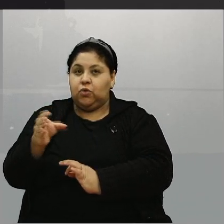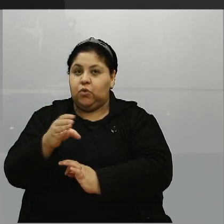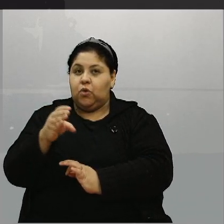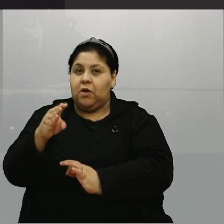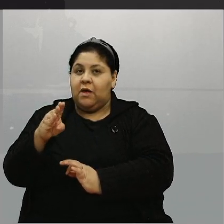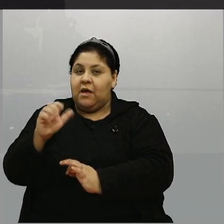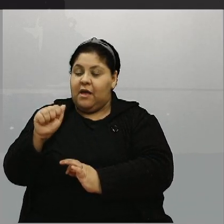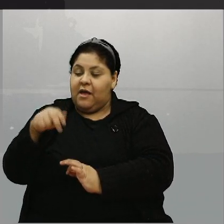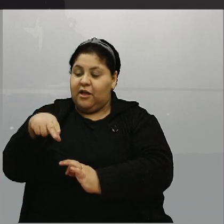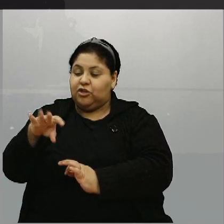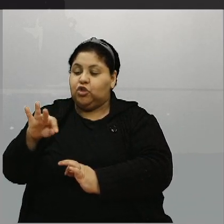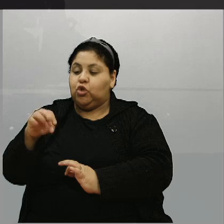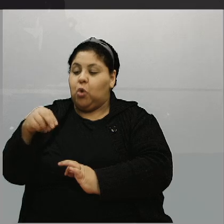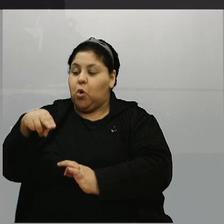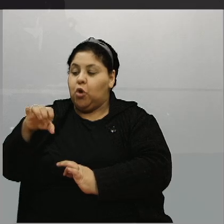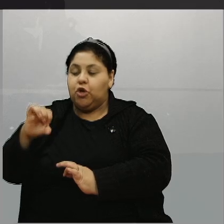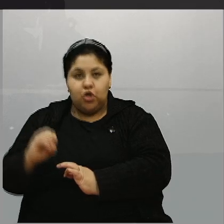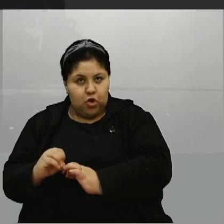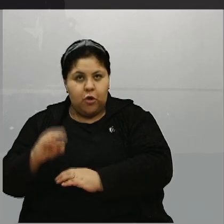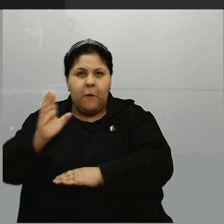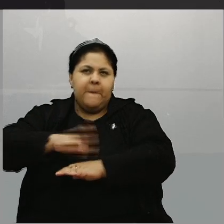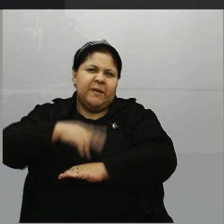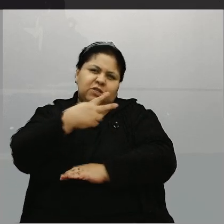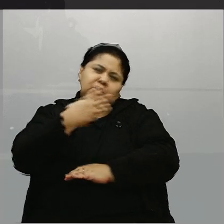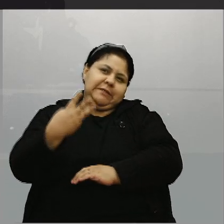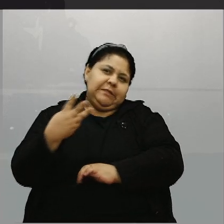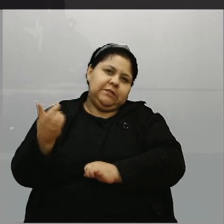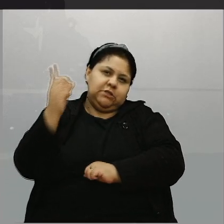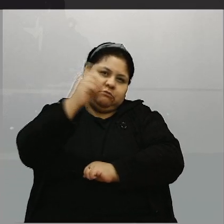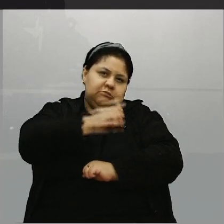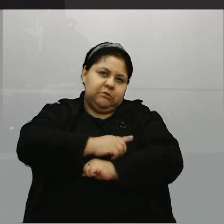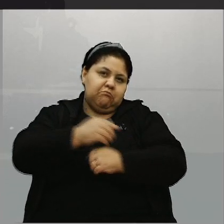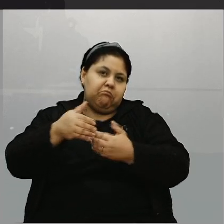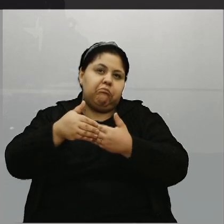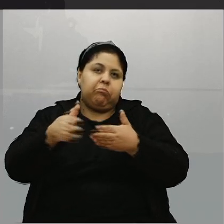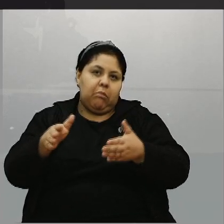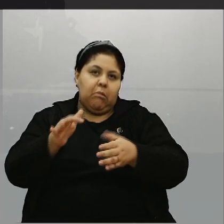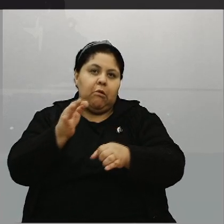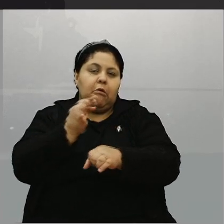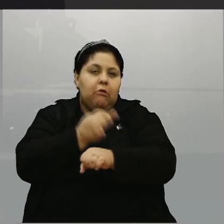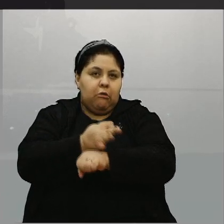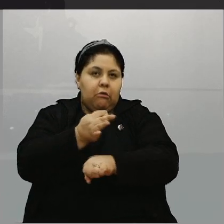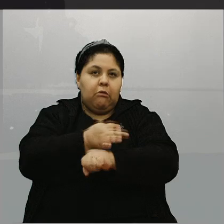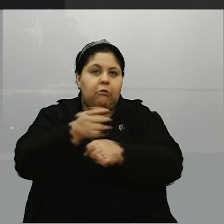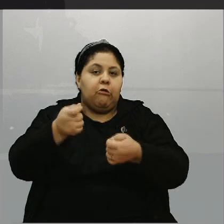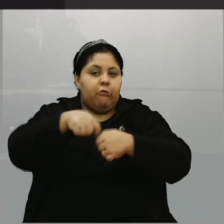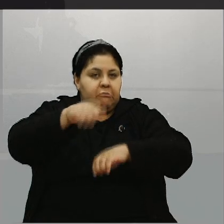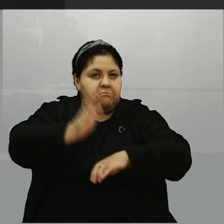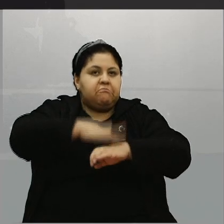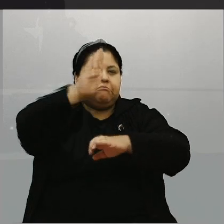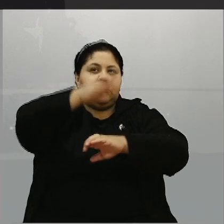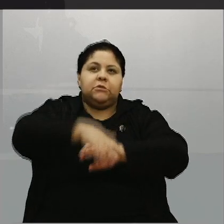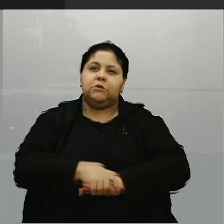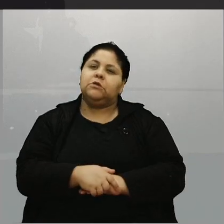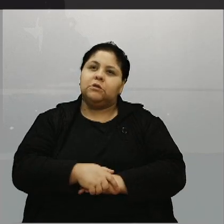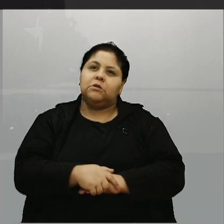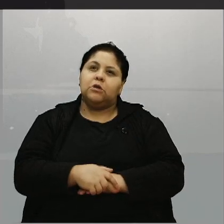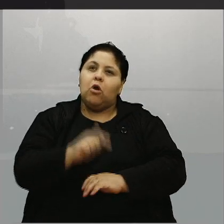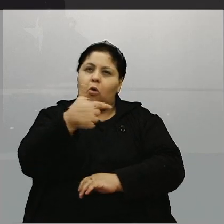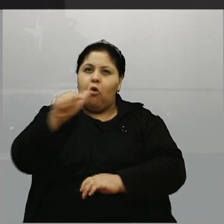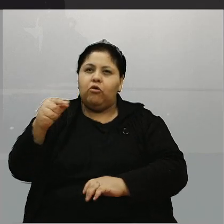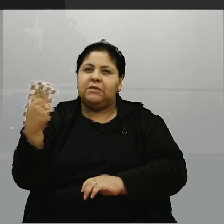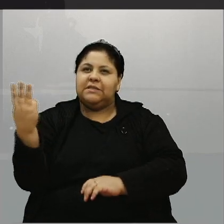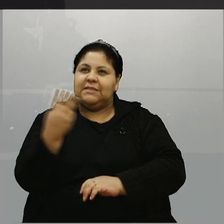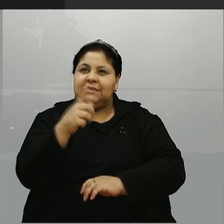3 dias abrindo provisoriamente. Precisaria muito mais. Tem mais uma outra lá na Terceira Légua,